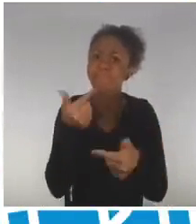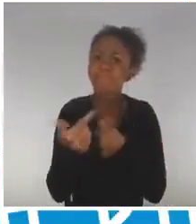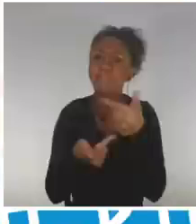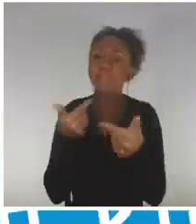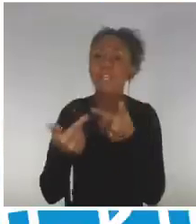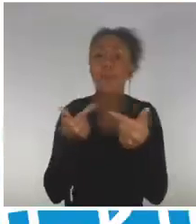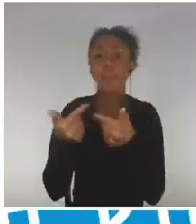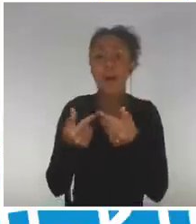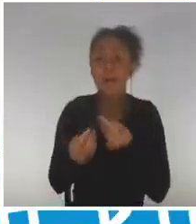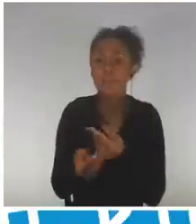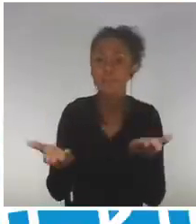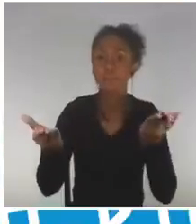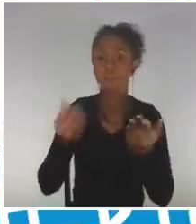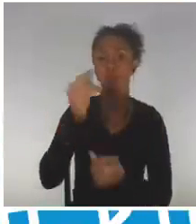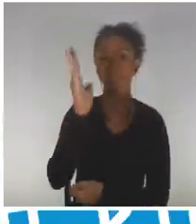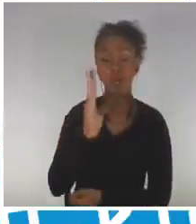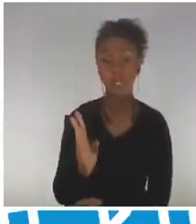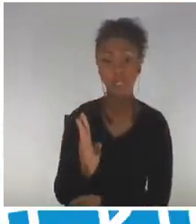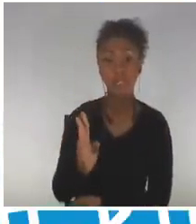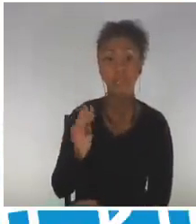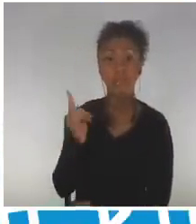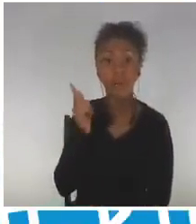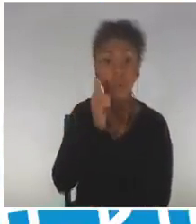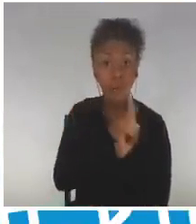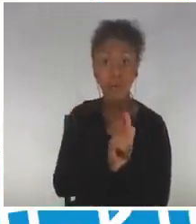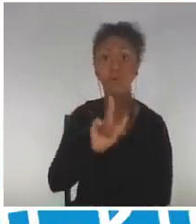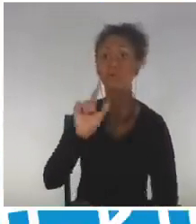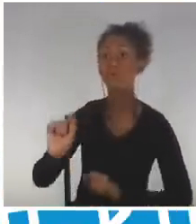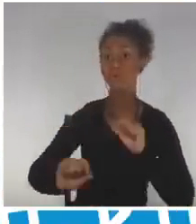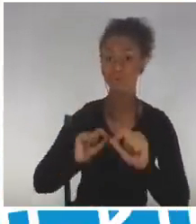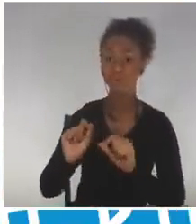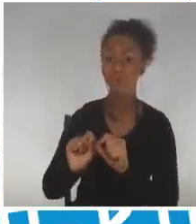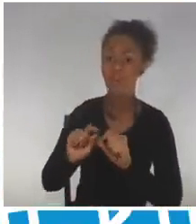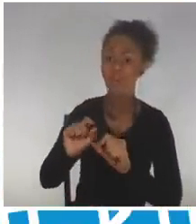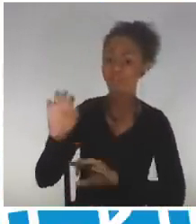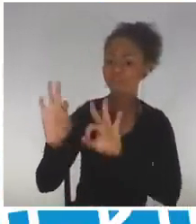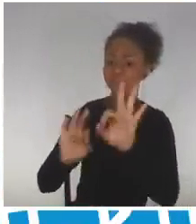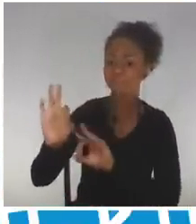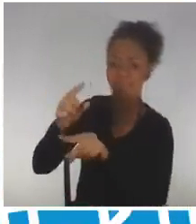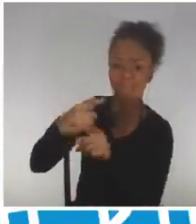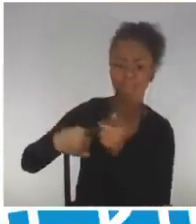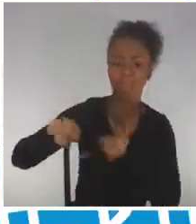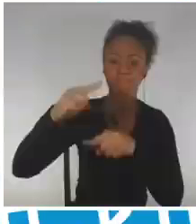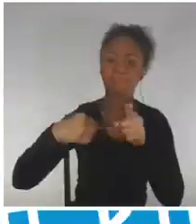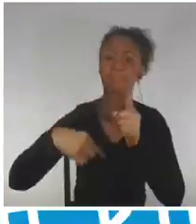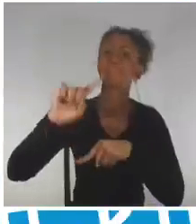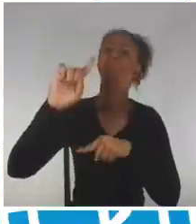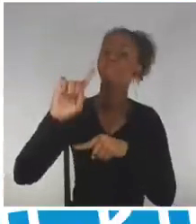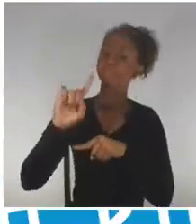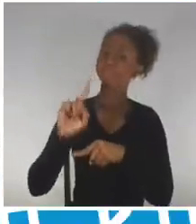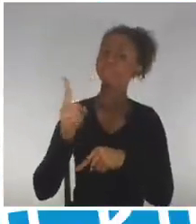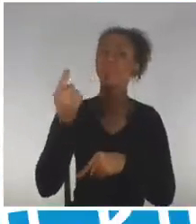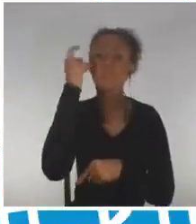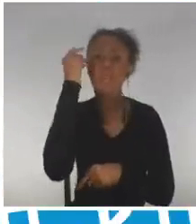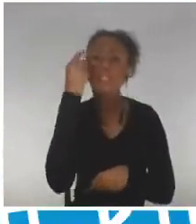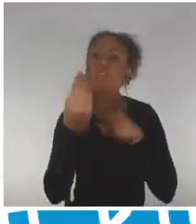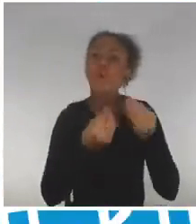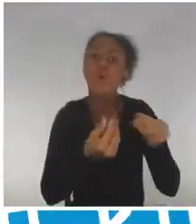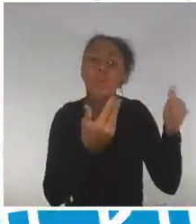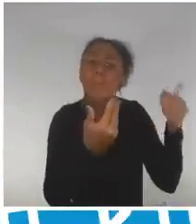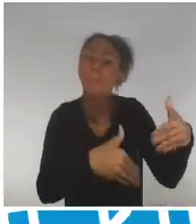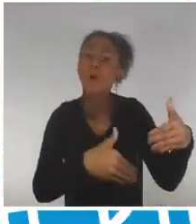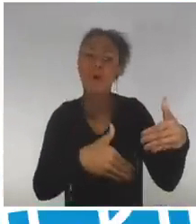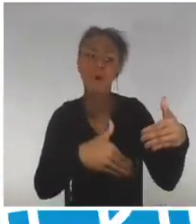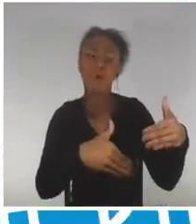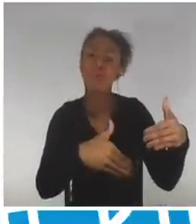poderia estar promovendo avanços, aprimorando sistemas, pensando nas provas digitais, pensando na